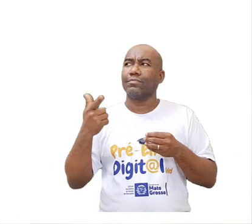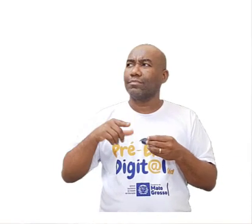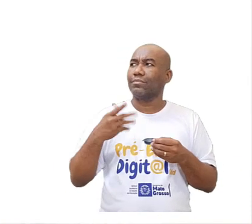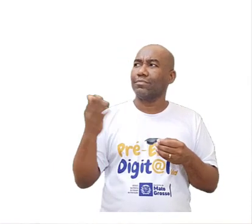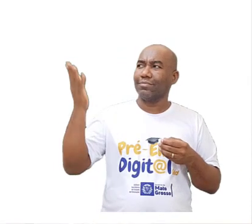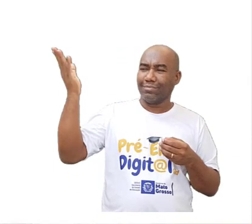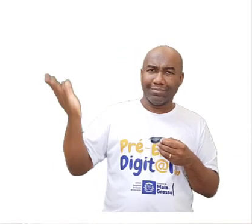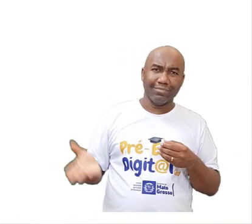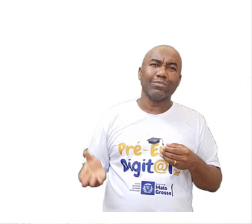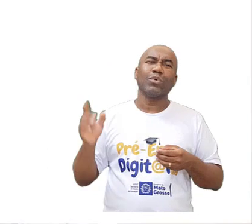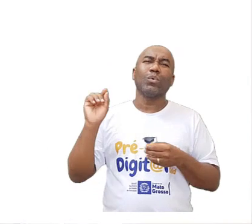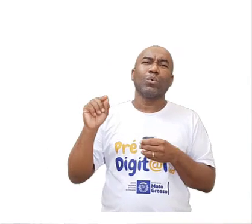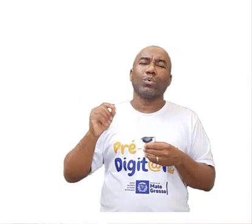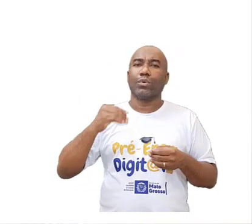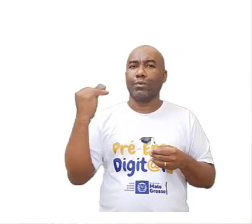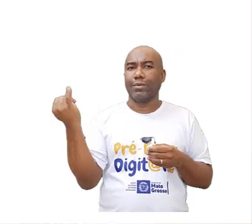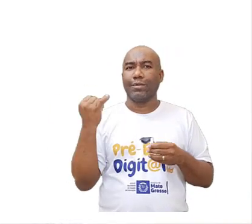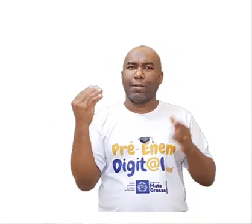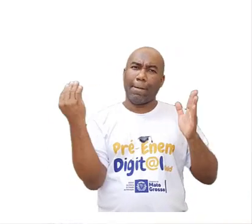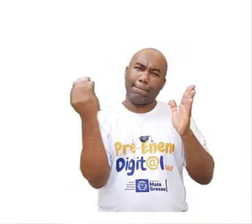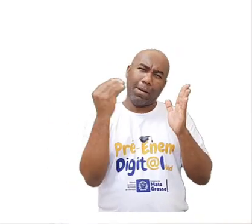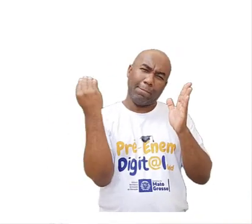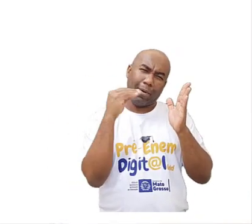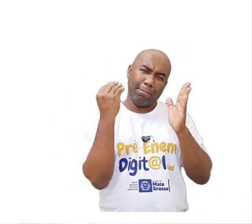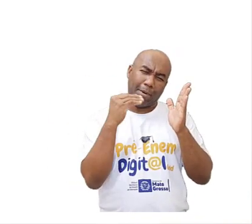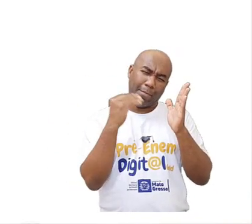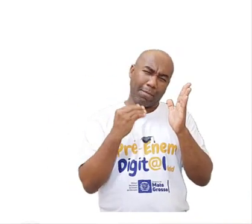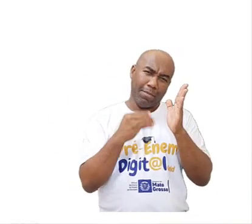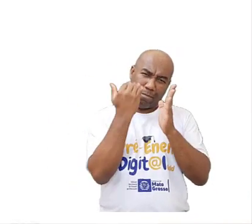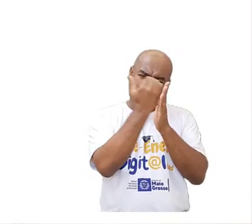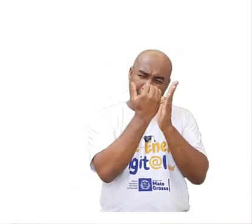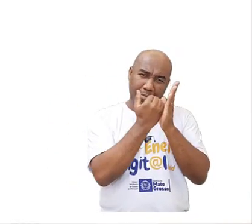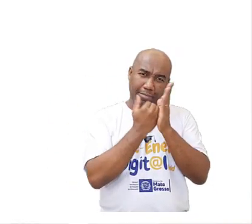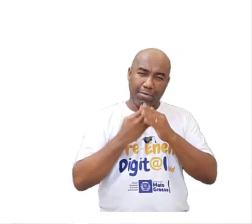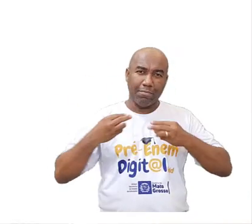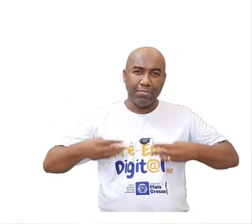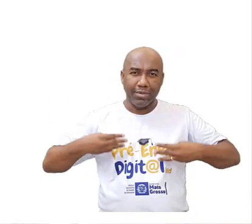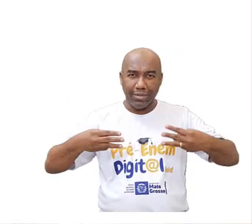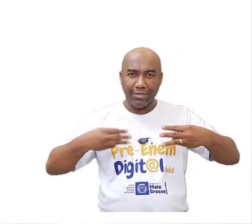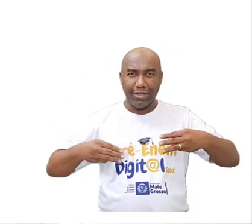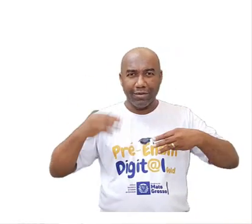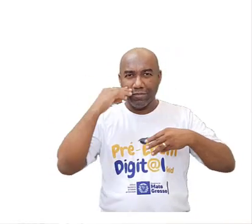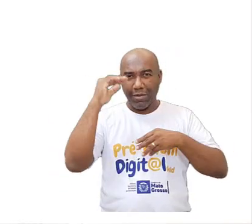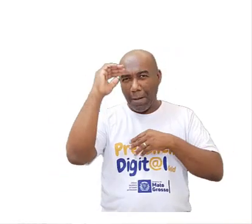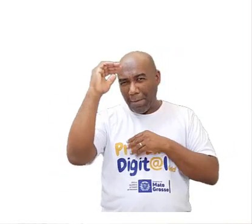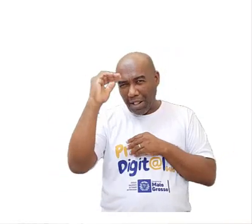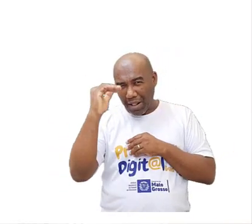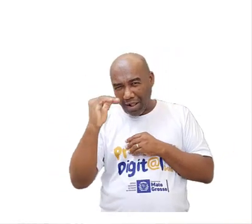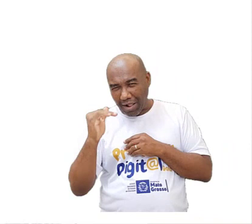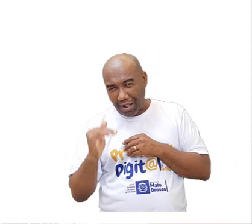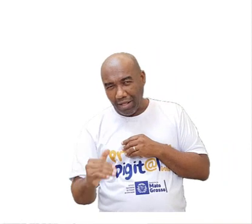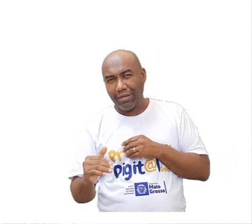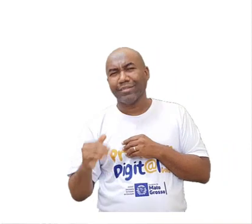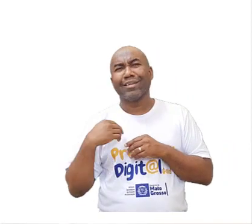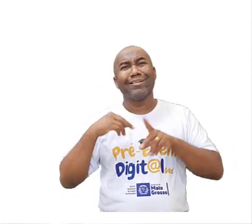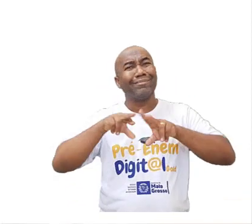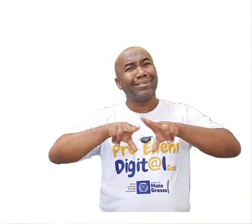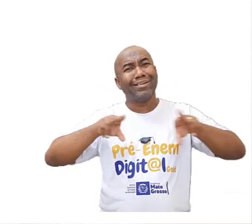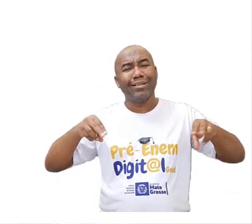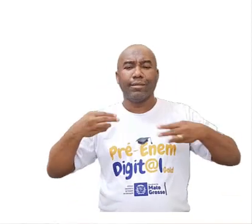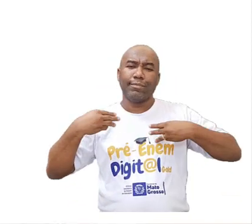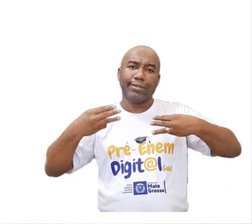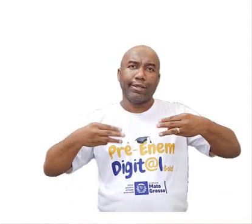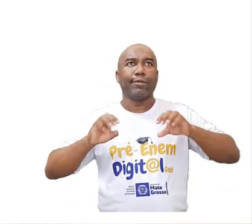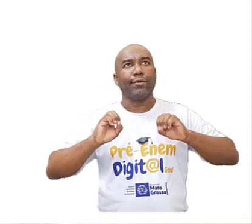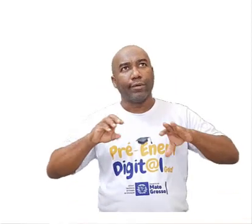nós temos os ministérios. Gente, os ministérios são excelentes, porque tem ministério para tudo quanto é coisa. Então, se você der uma olhadinha